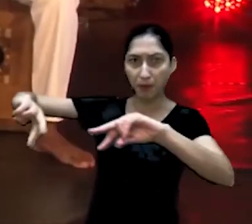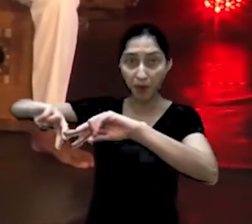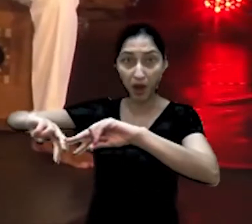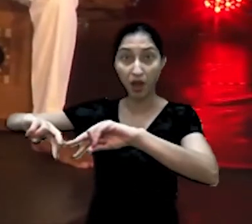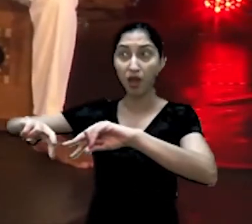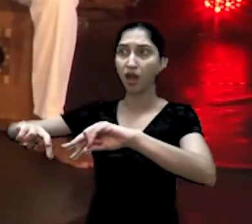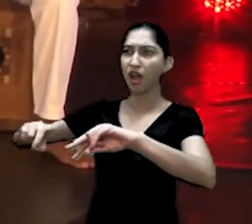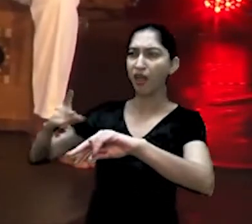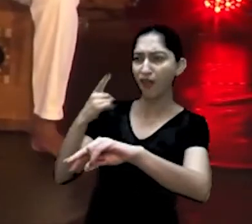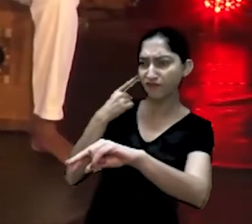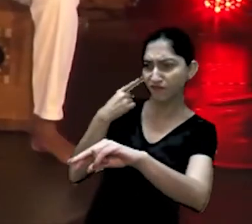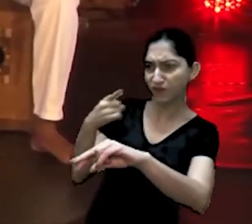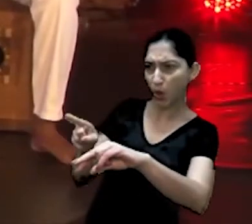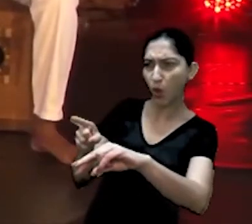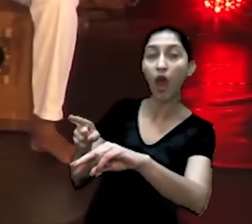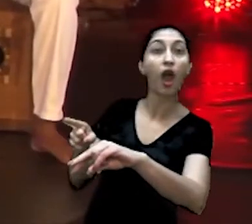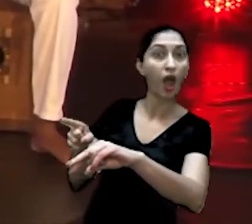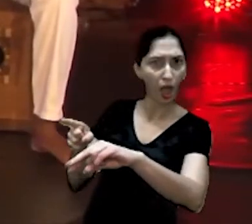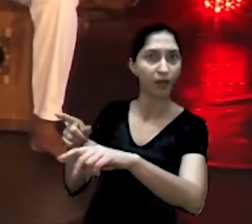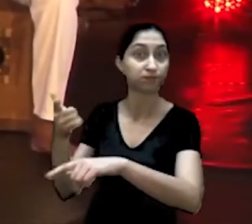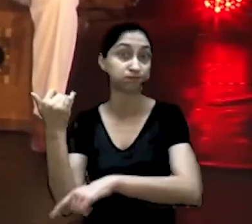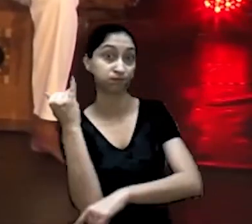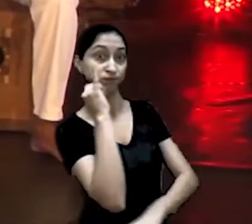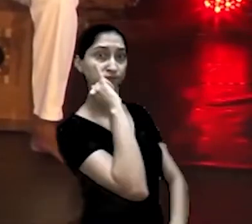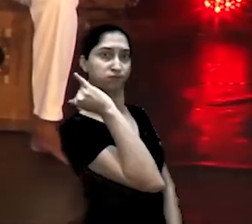fofocar pro coronel.